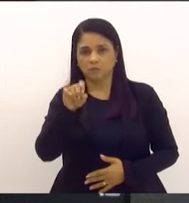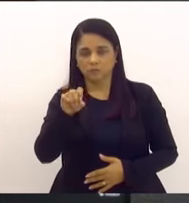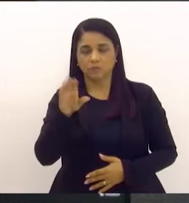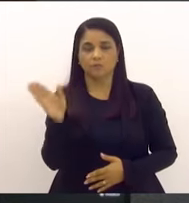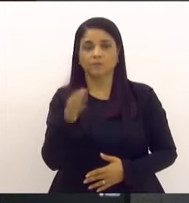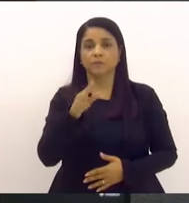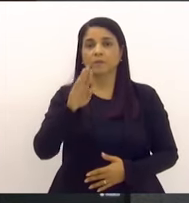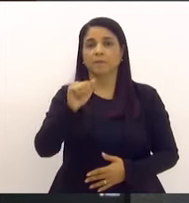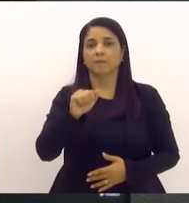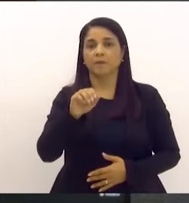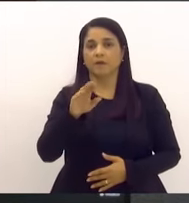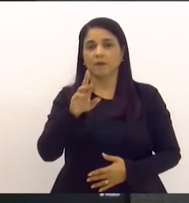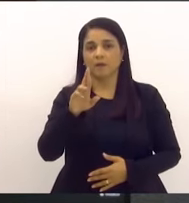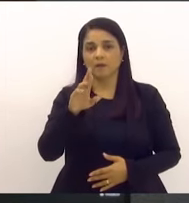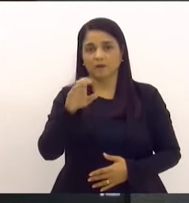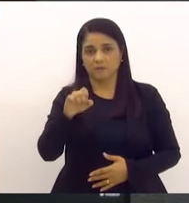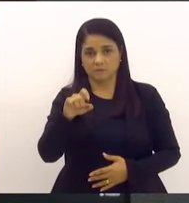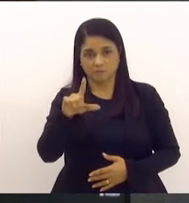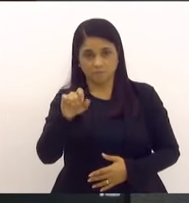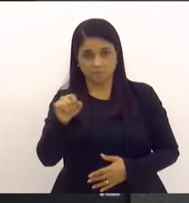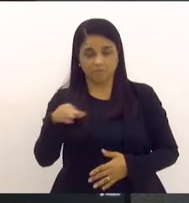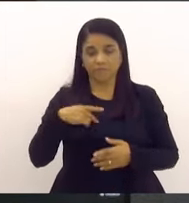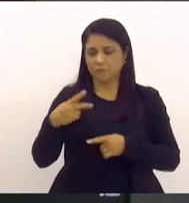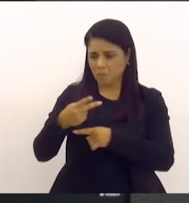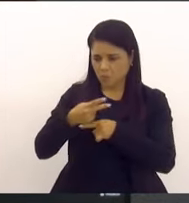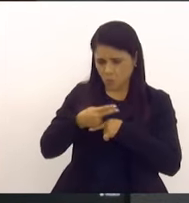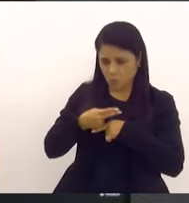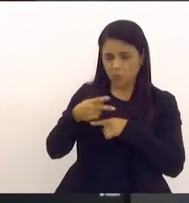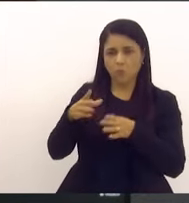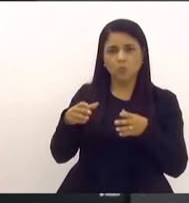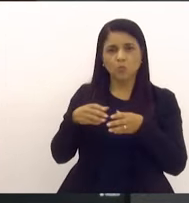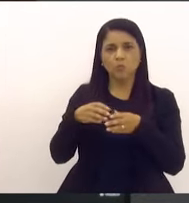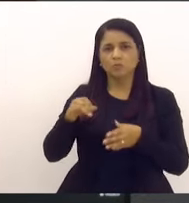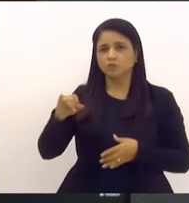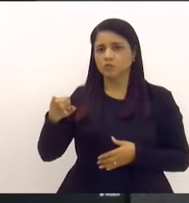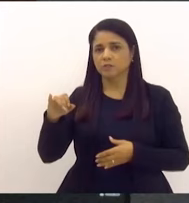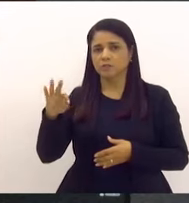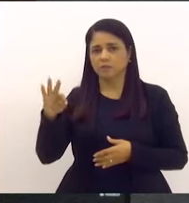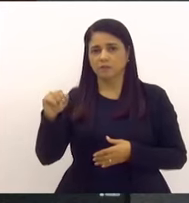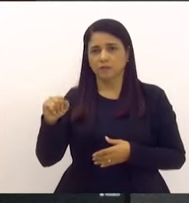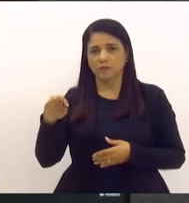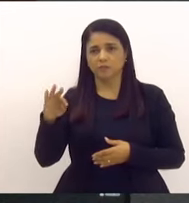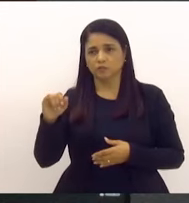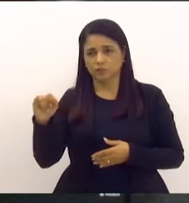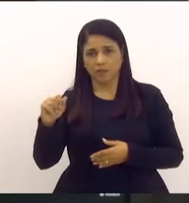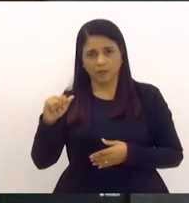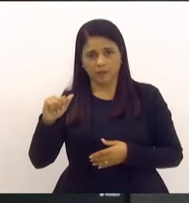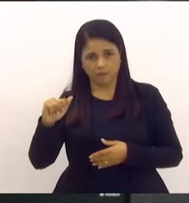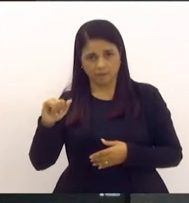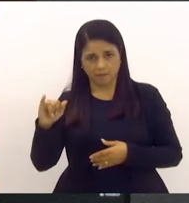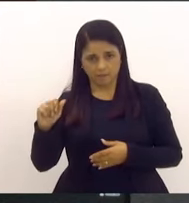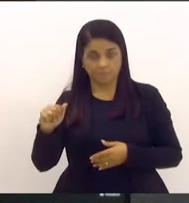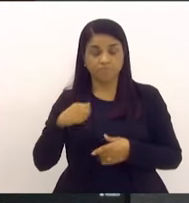procurado por um grupo de moradores de Itatiaia, que está aqui, inclusive gravei um vídeo,